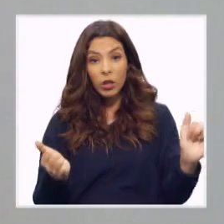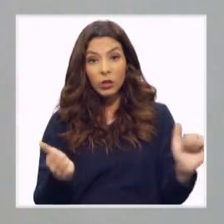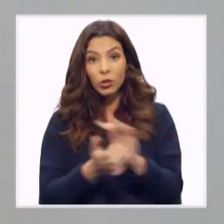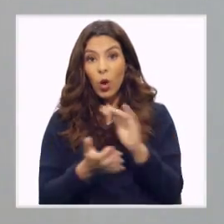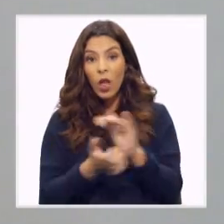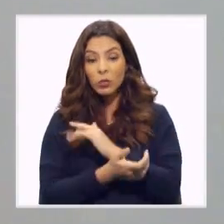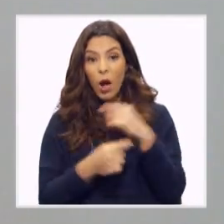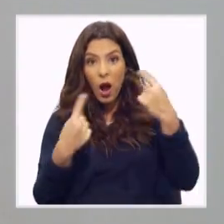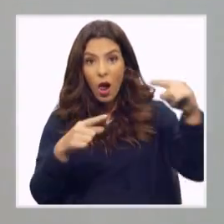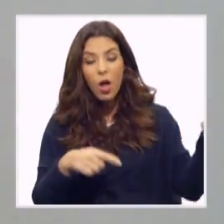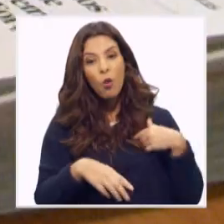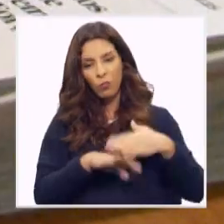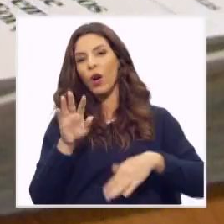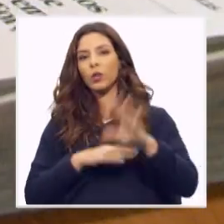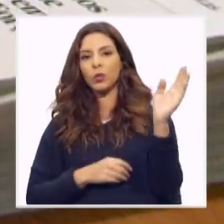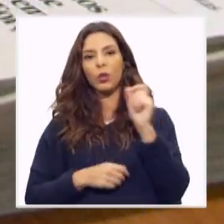em jornalismo, literalmente.